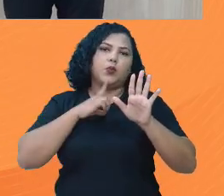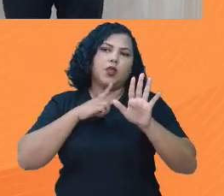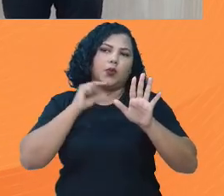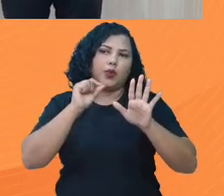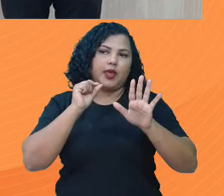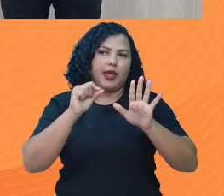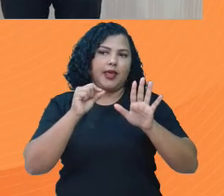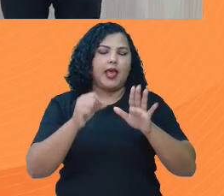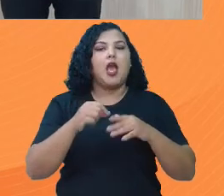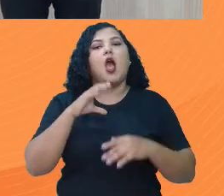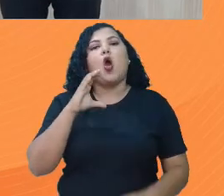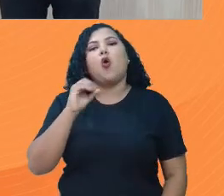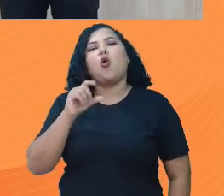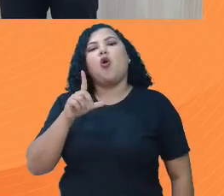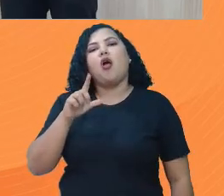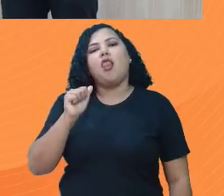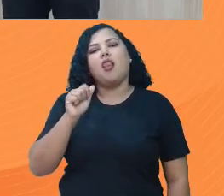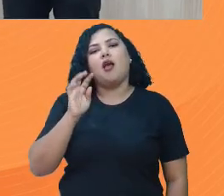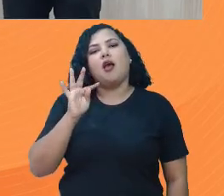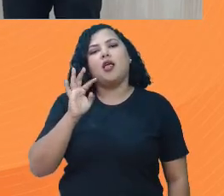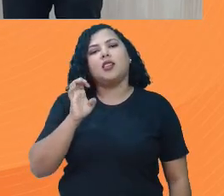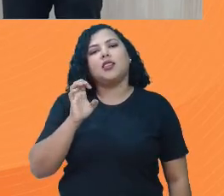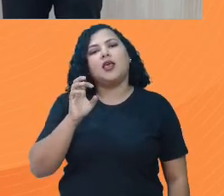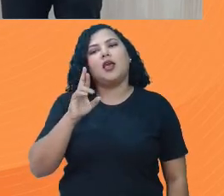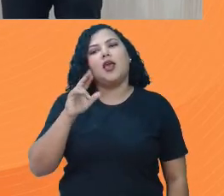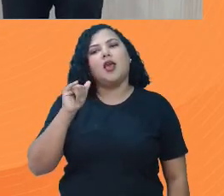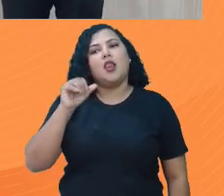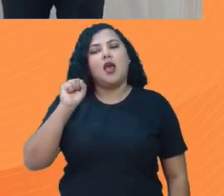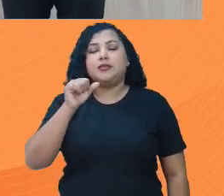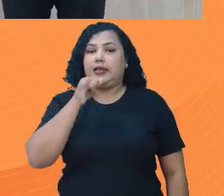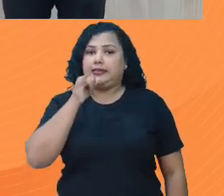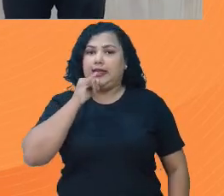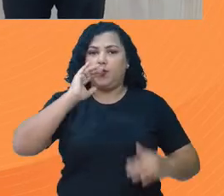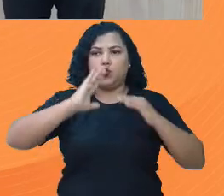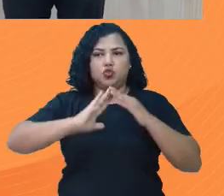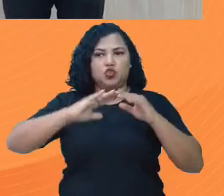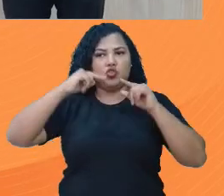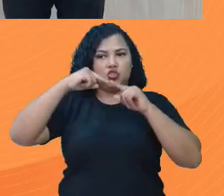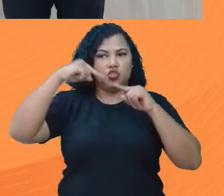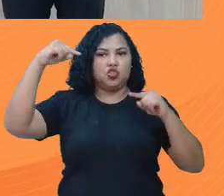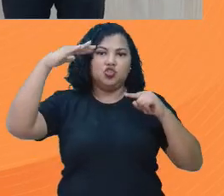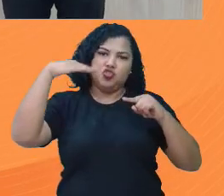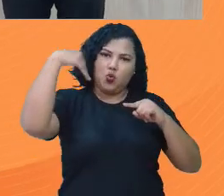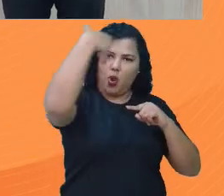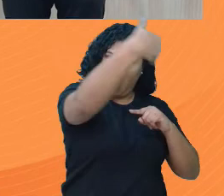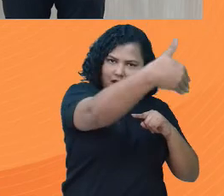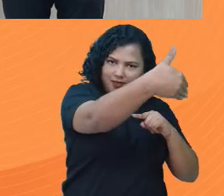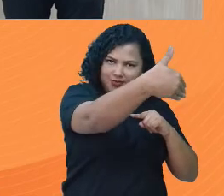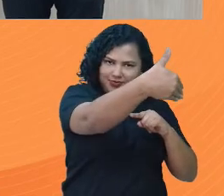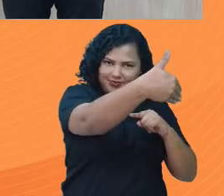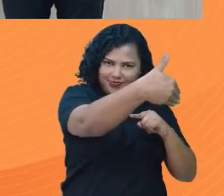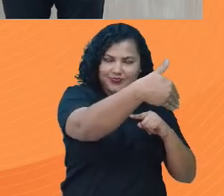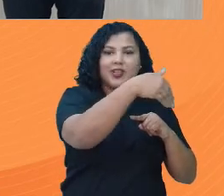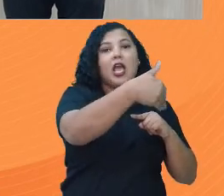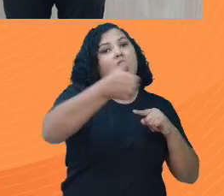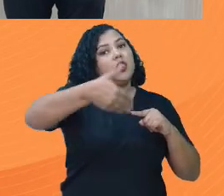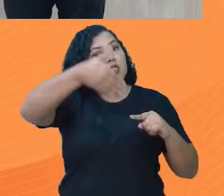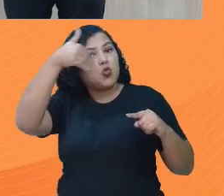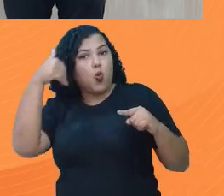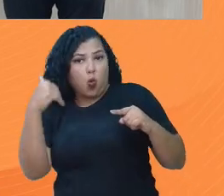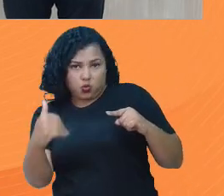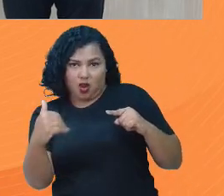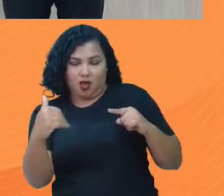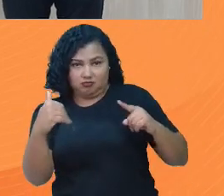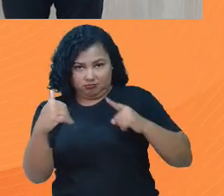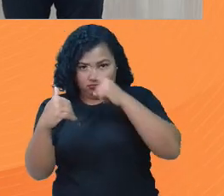os ângulos colaterais. Então, os que estão de um lado dessa reta vermelha, certo? E os ângulos que estão